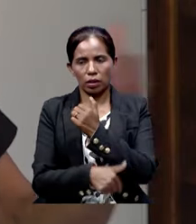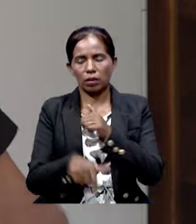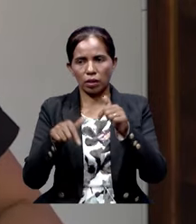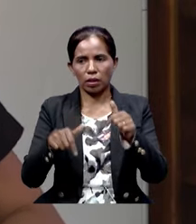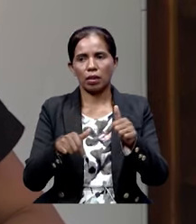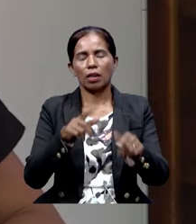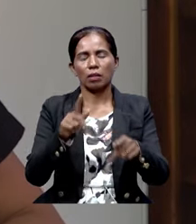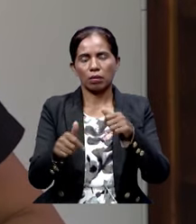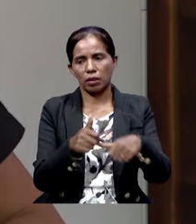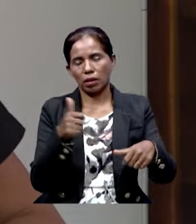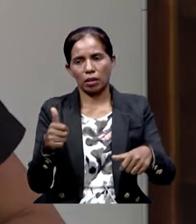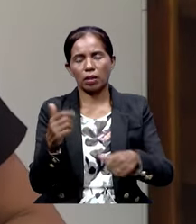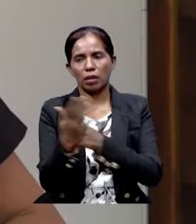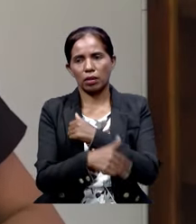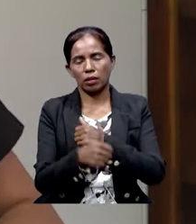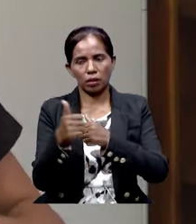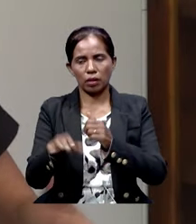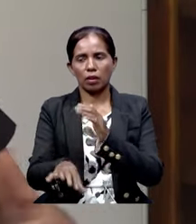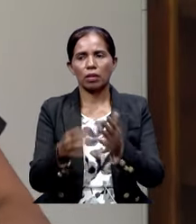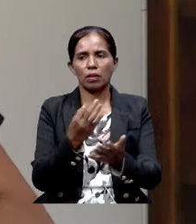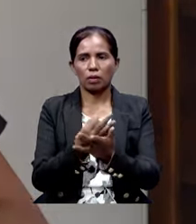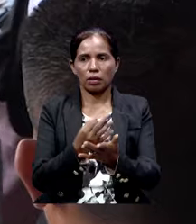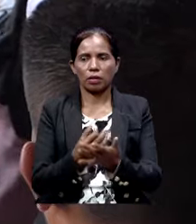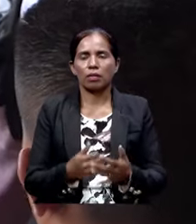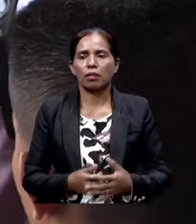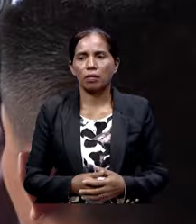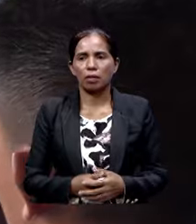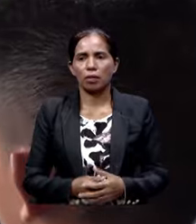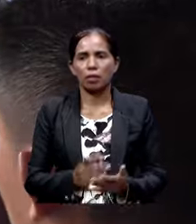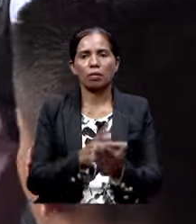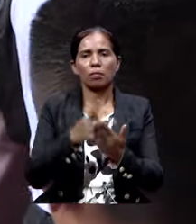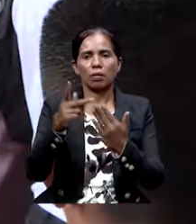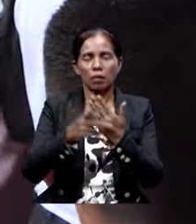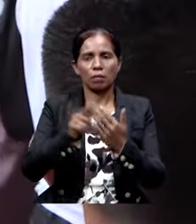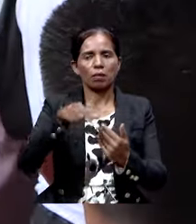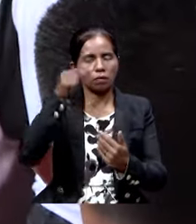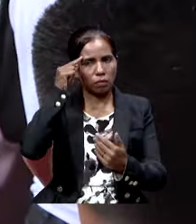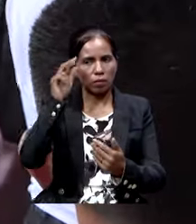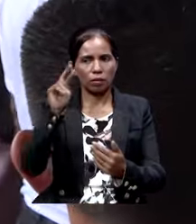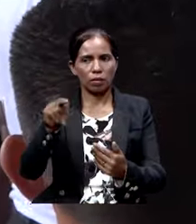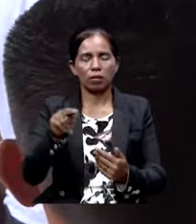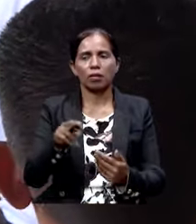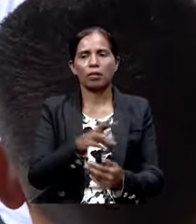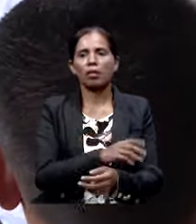tengki bahaya nasaung siluk menghetang no ita ne program governo yang rasik ne kala